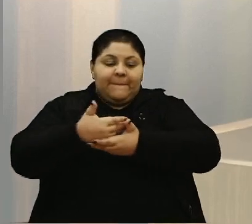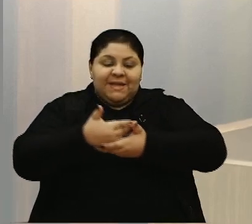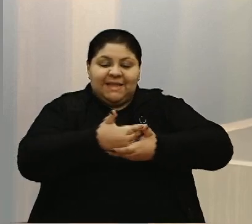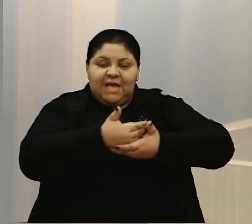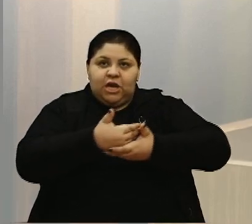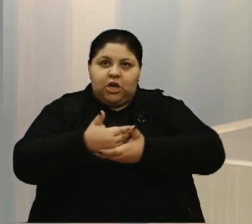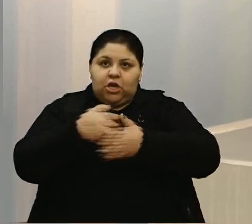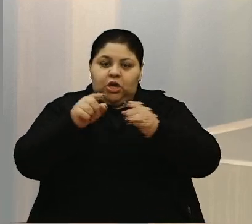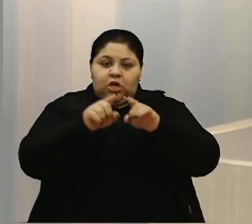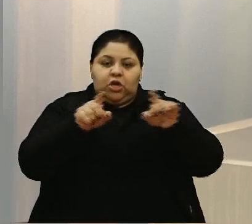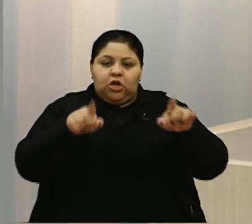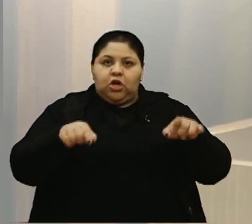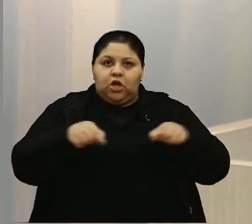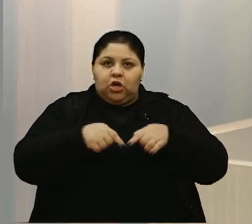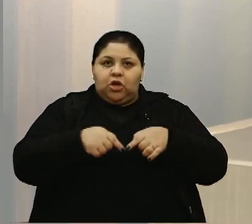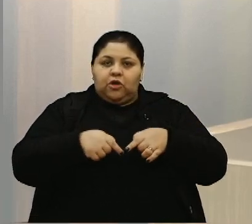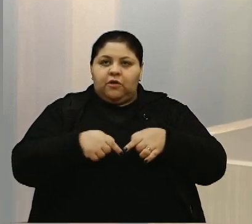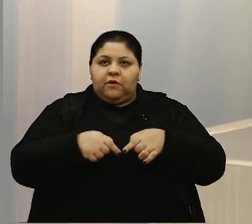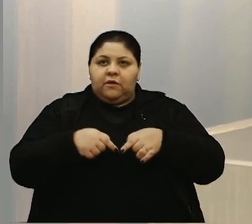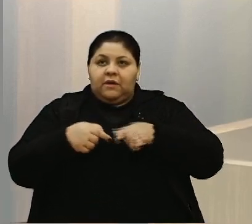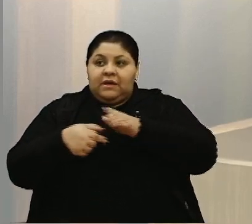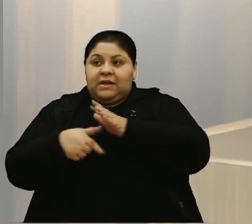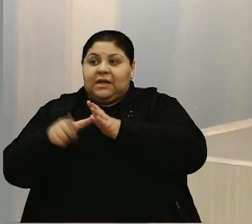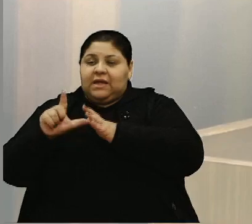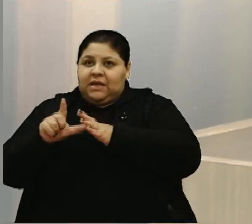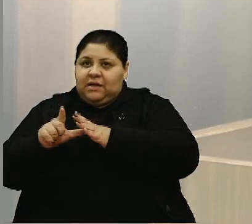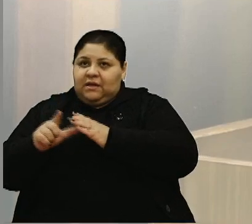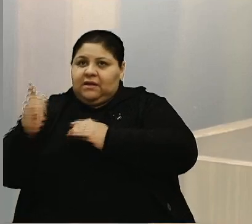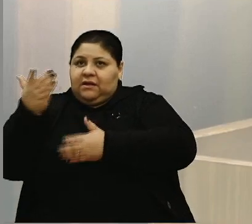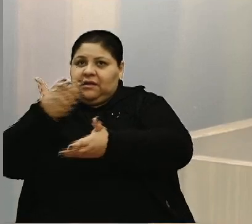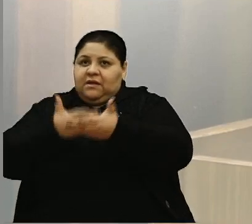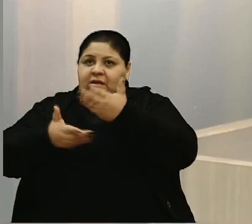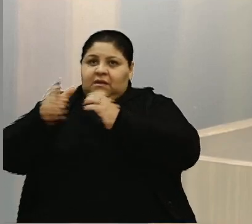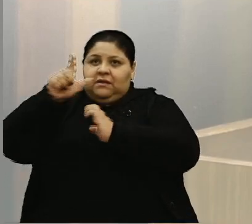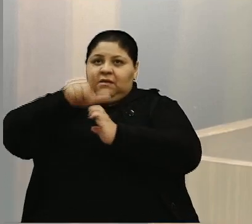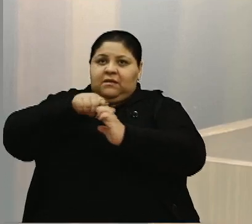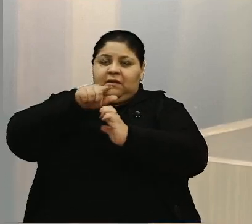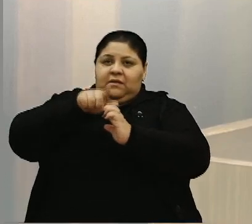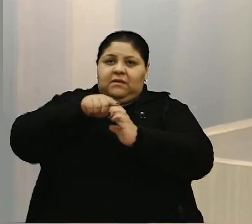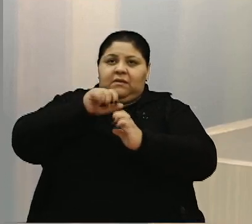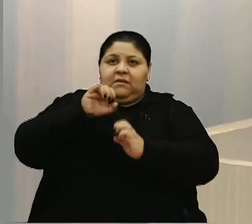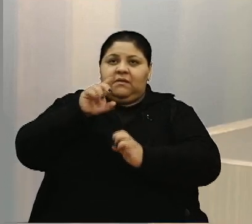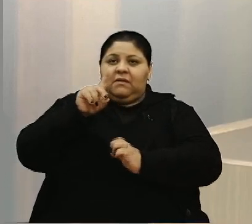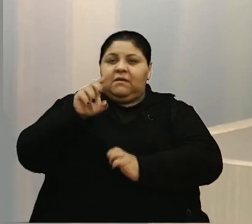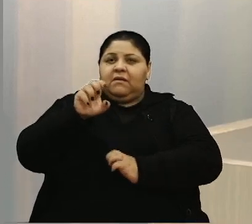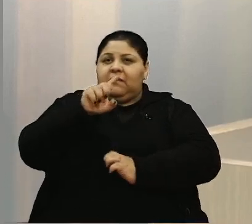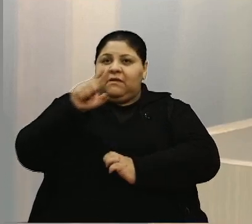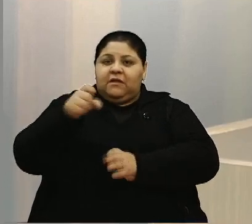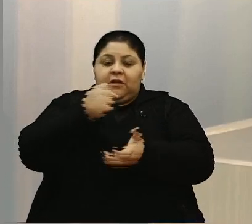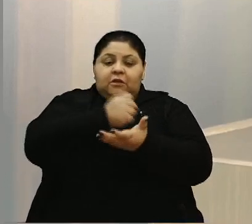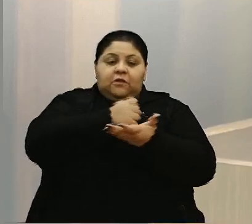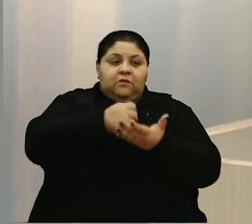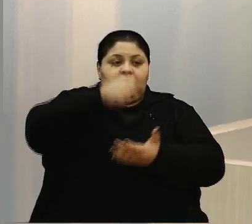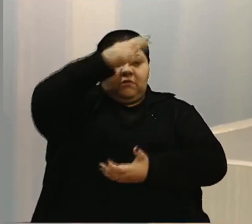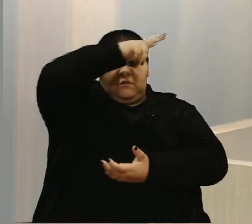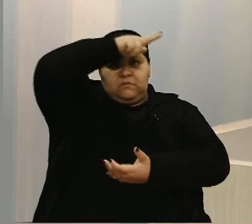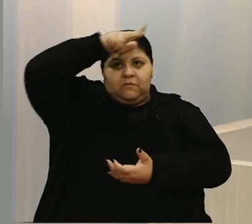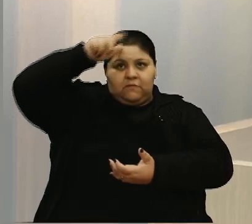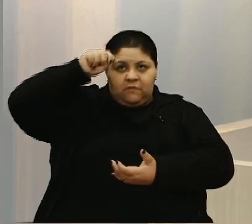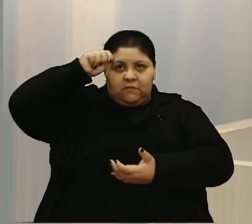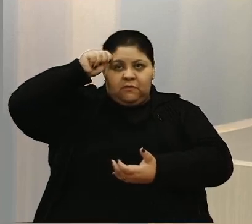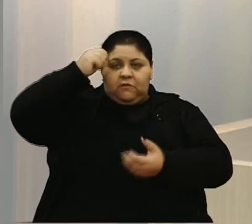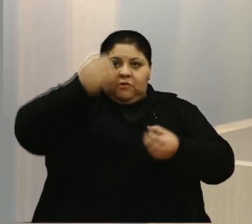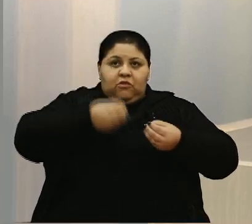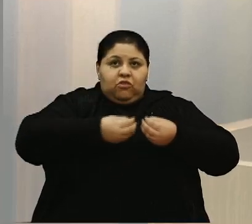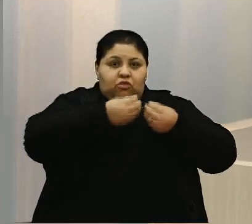né, que estavam sendo prestados pela empresa IDES, que foi contratada pela prefeitura, no espaço cedido